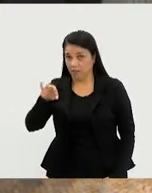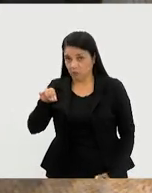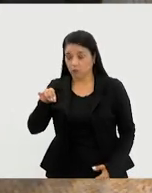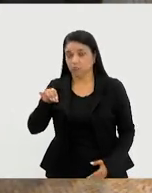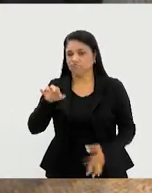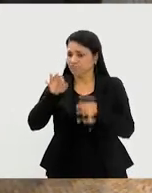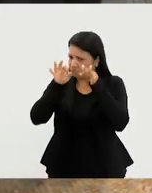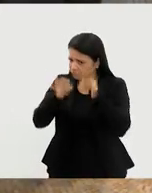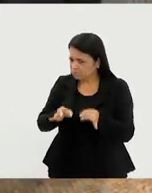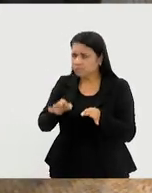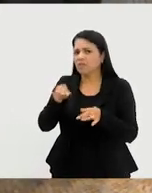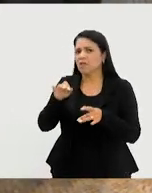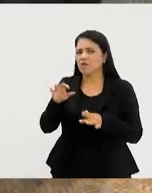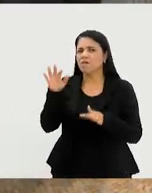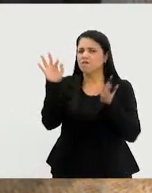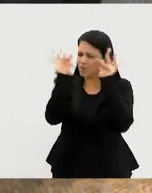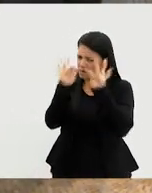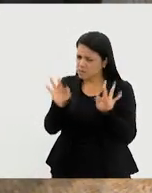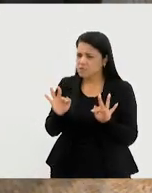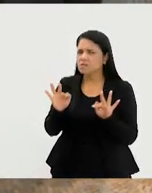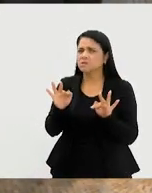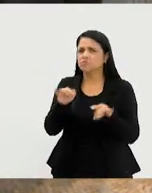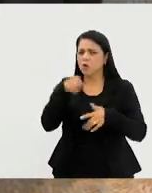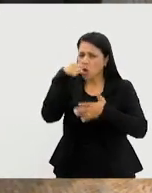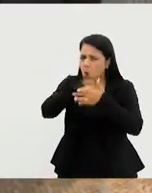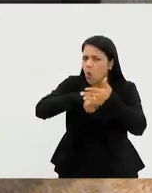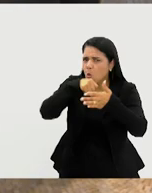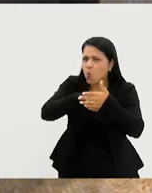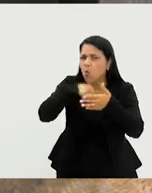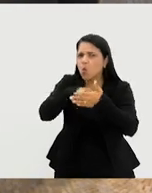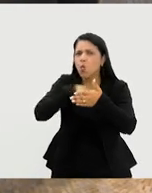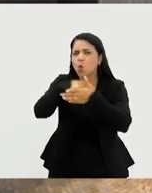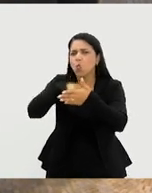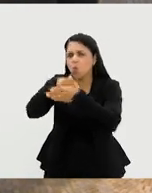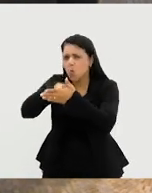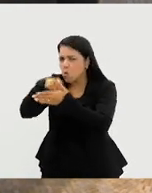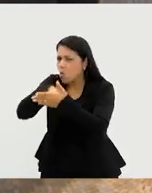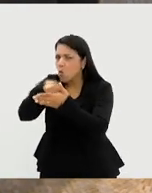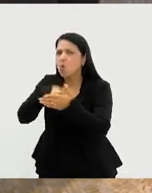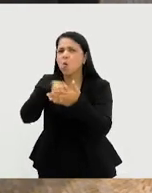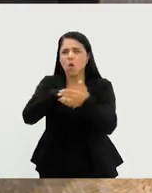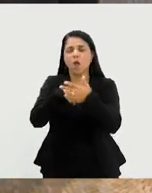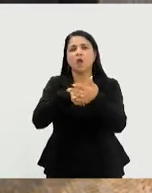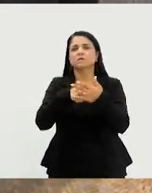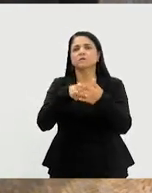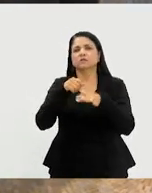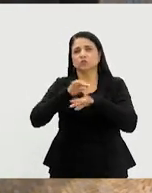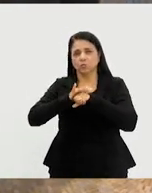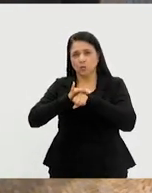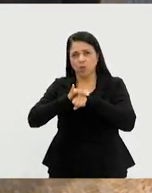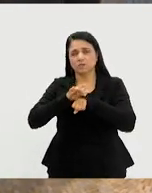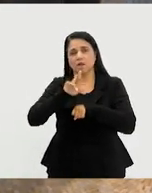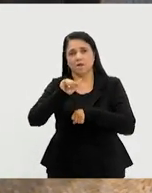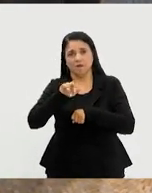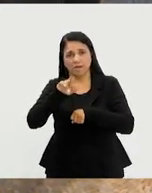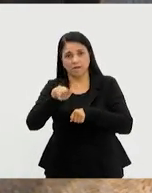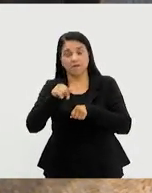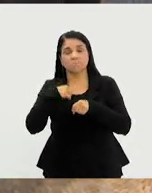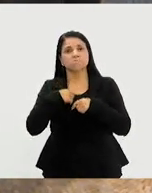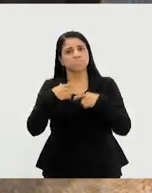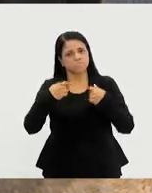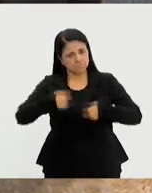muito feliz nessa nesse nessa luta das doenças raras eu acho que ele merecia se fazer uma grande